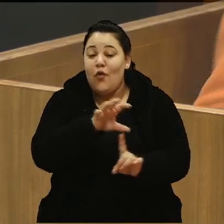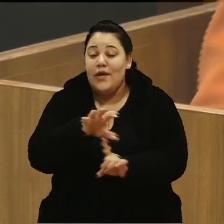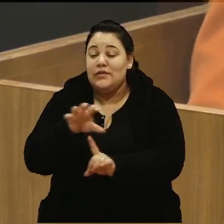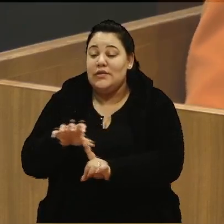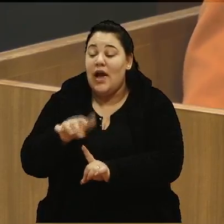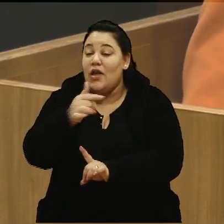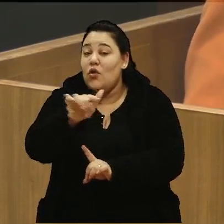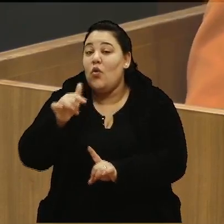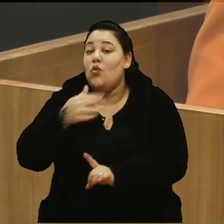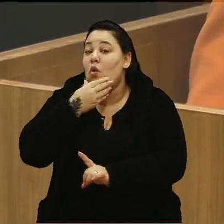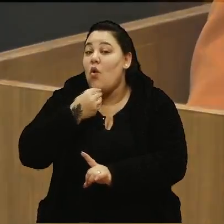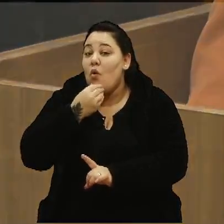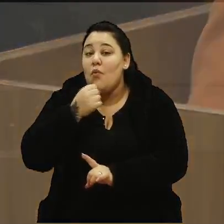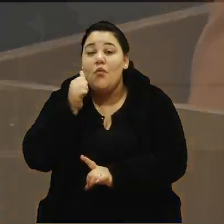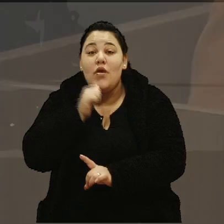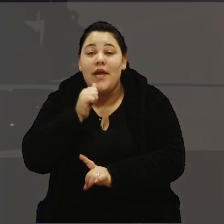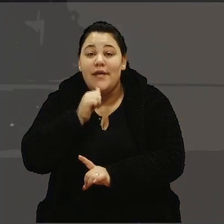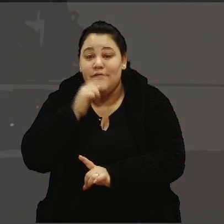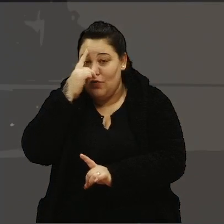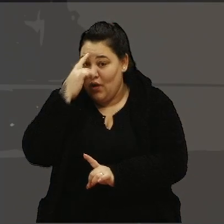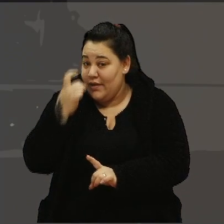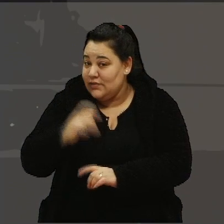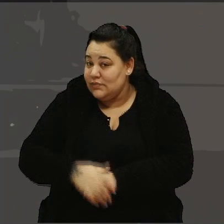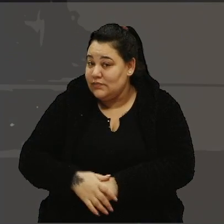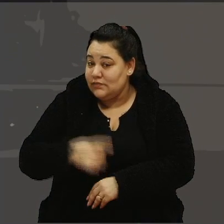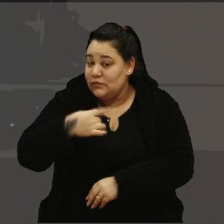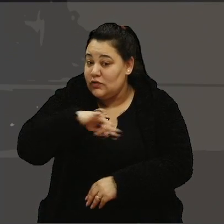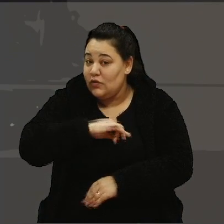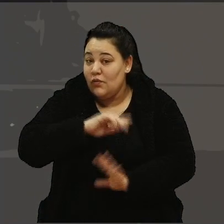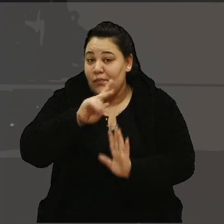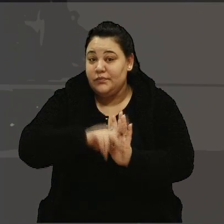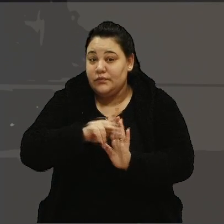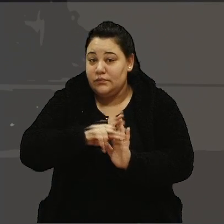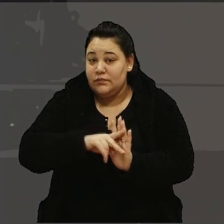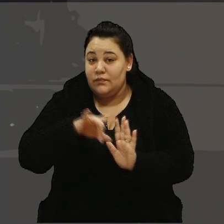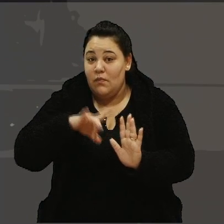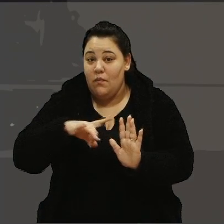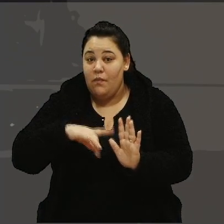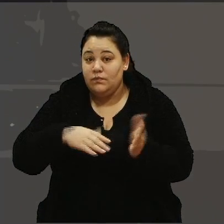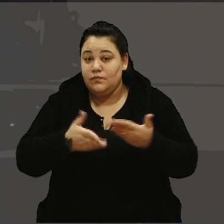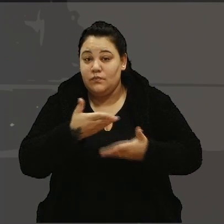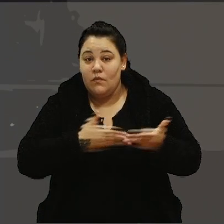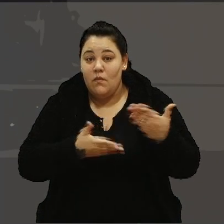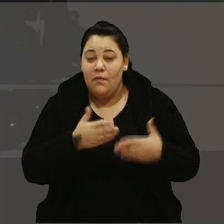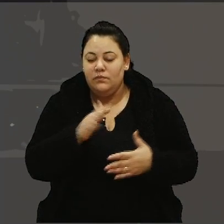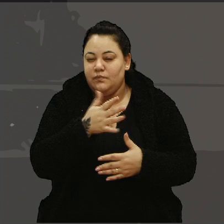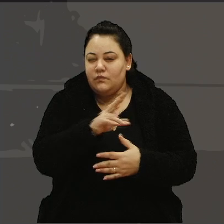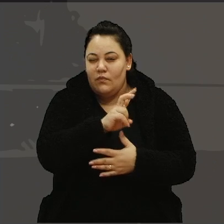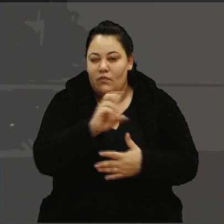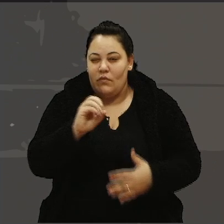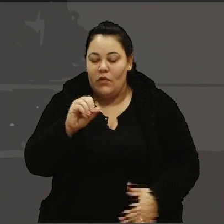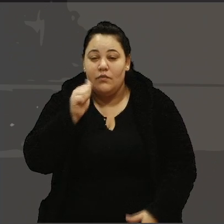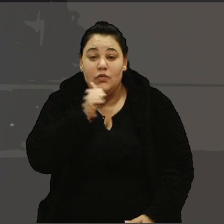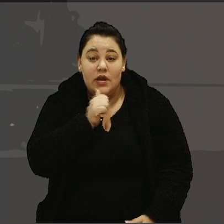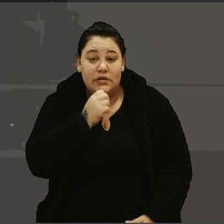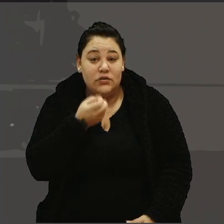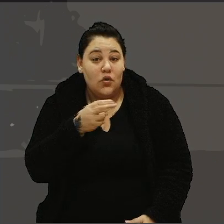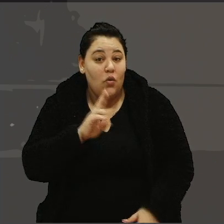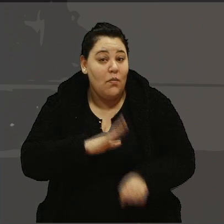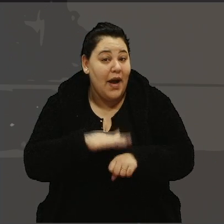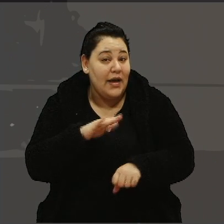tá? Então, o nosso projeto pretende abranger umas 500 mulheres ou mais. Nós